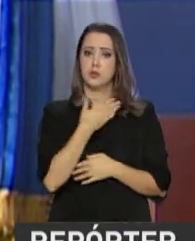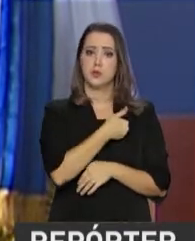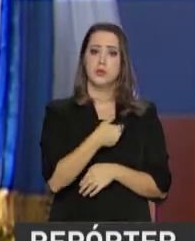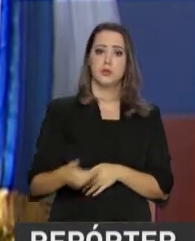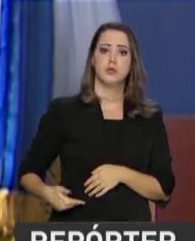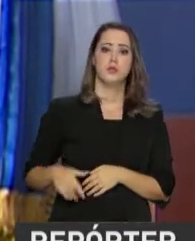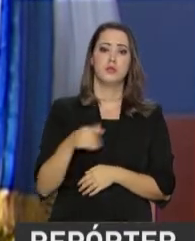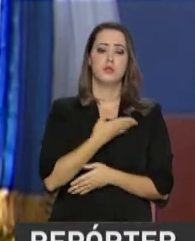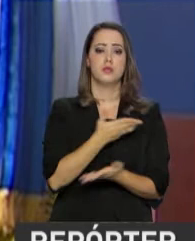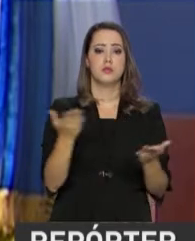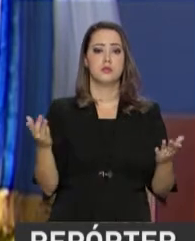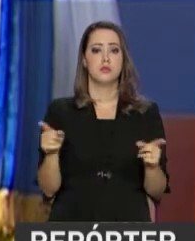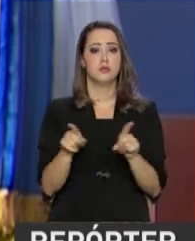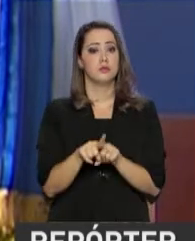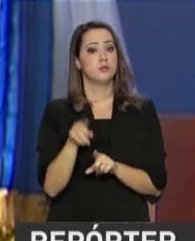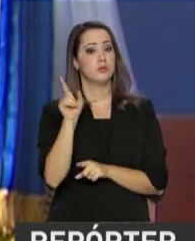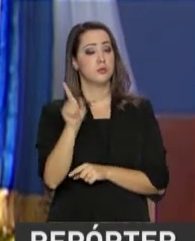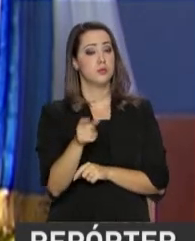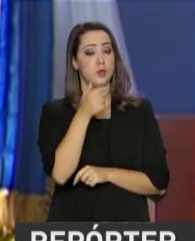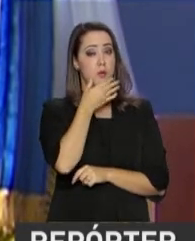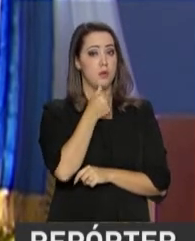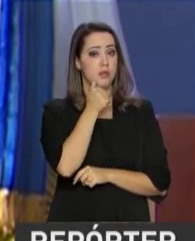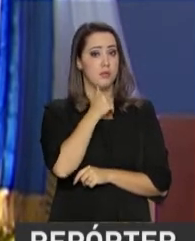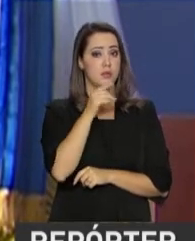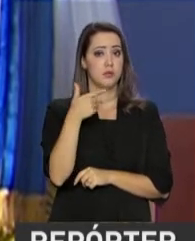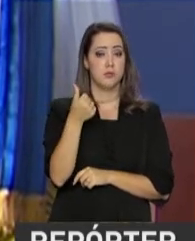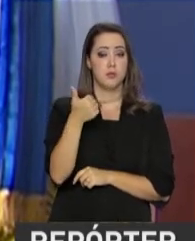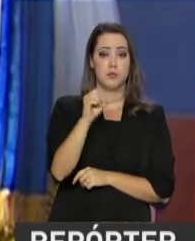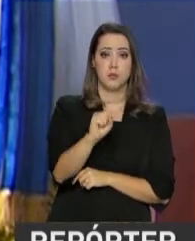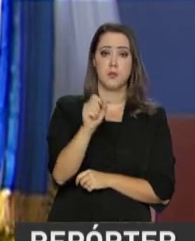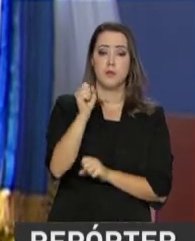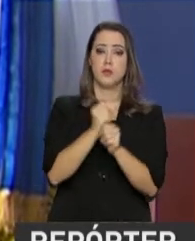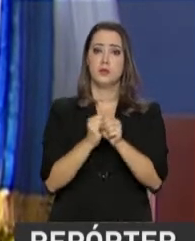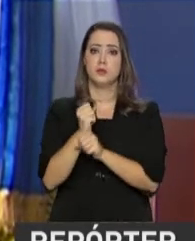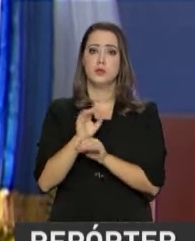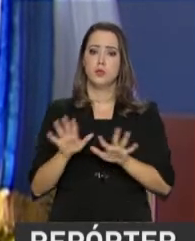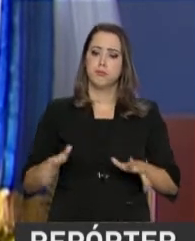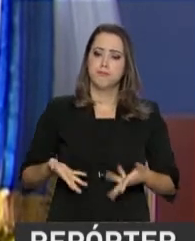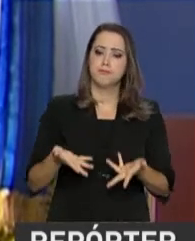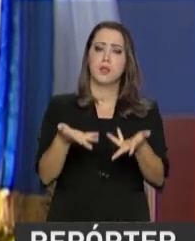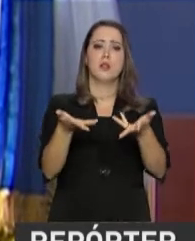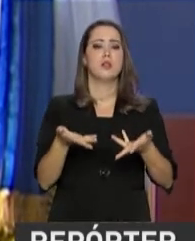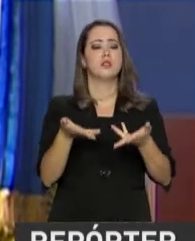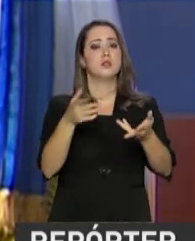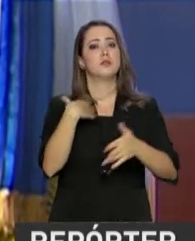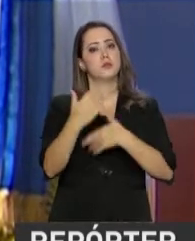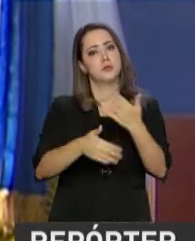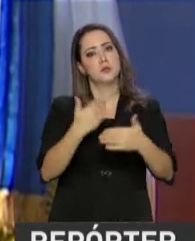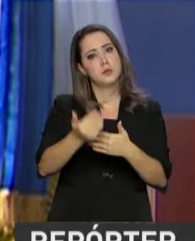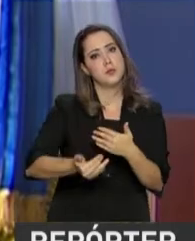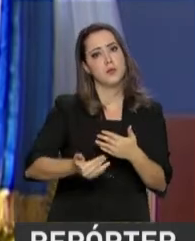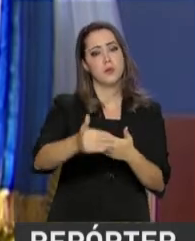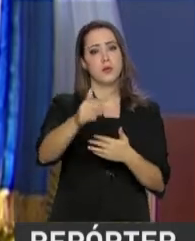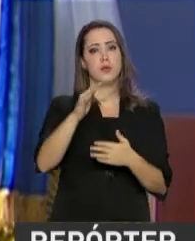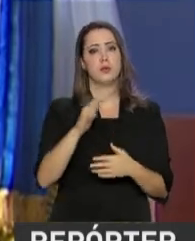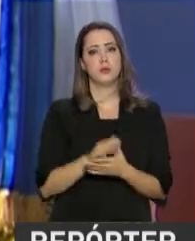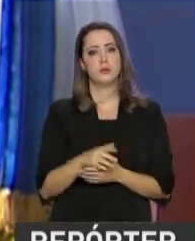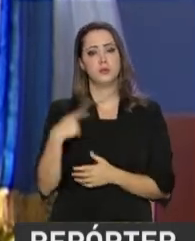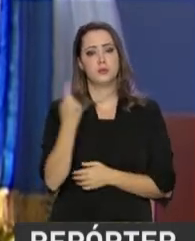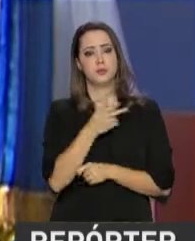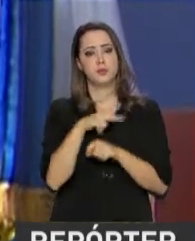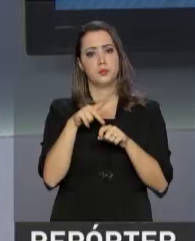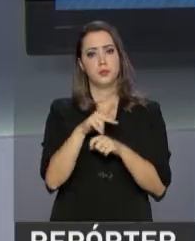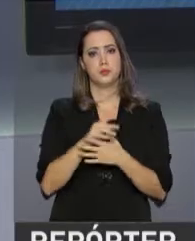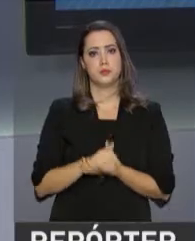contará com todos os senhores e senhoras para que 2018 seja um ano de prosperidade e desenvolvimento do nosso